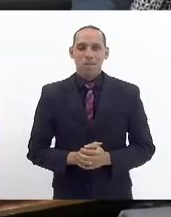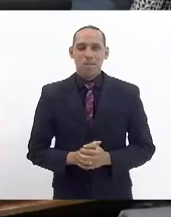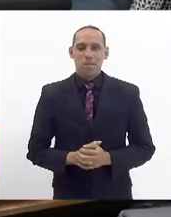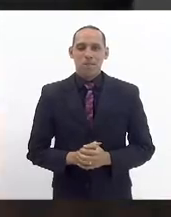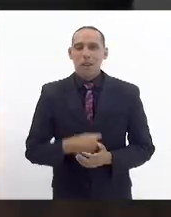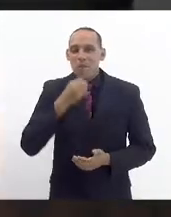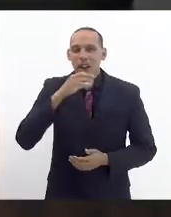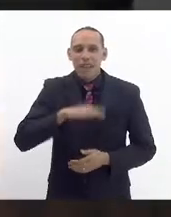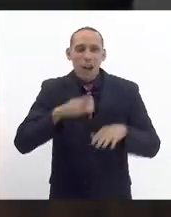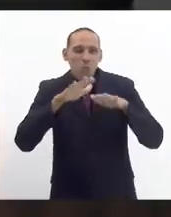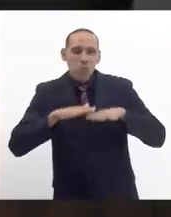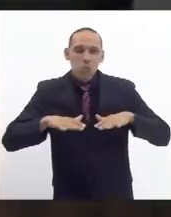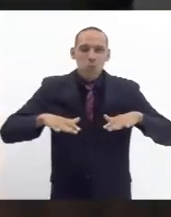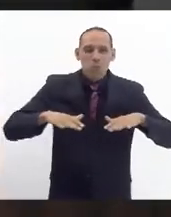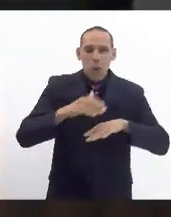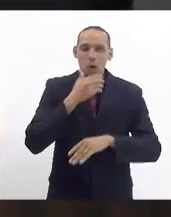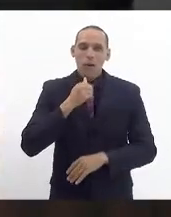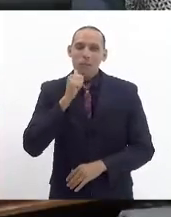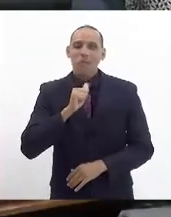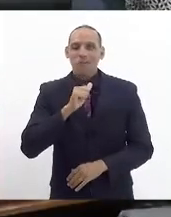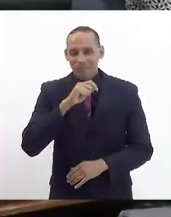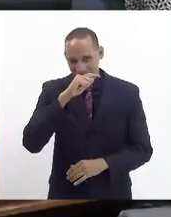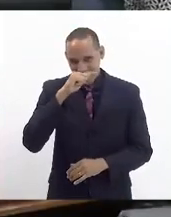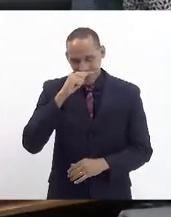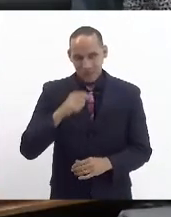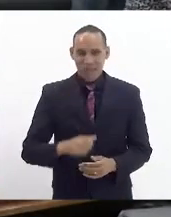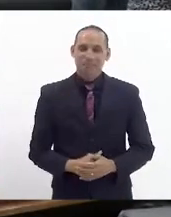Boa tarde a todas e todos.